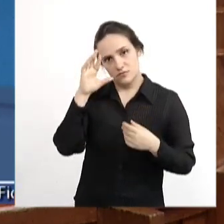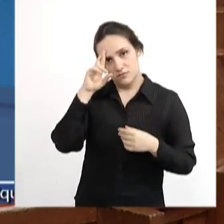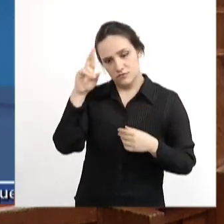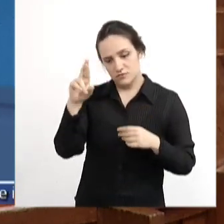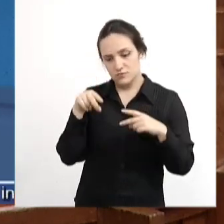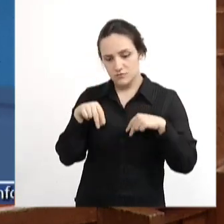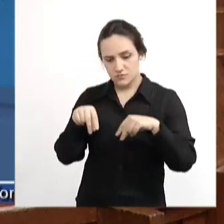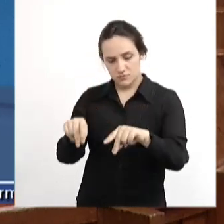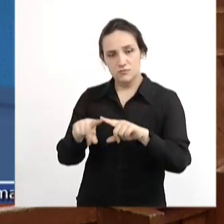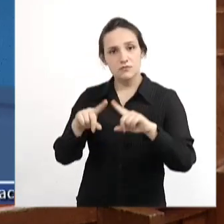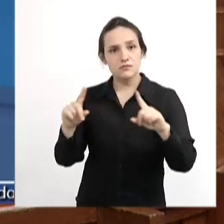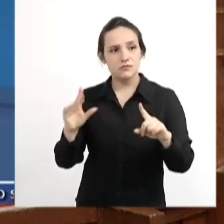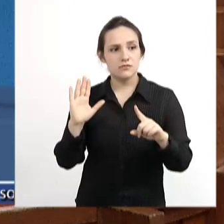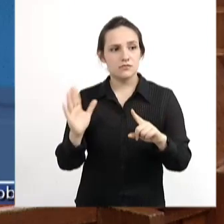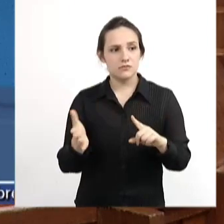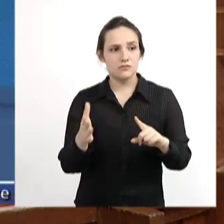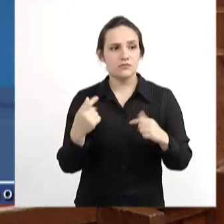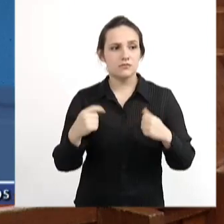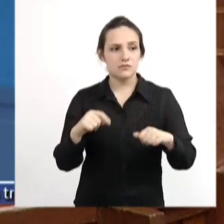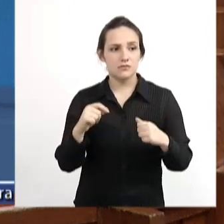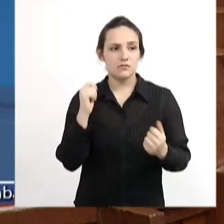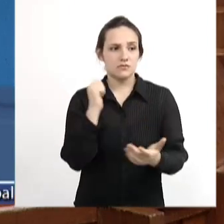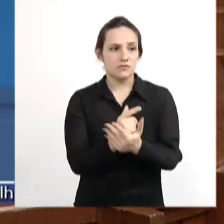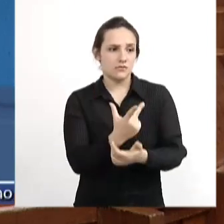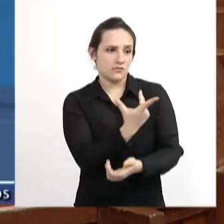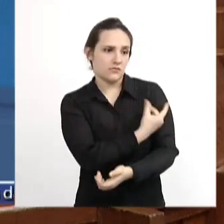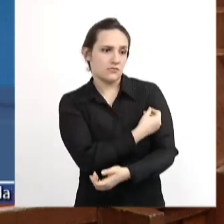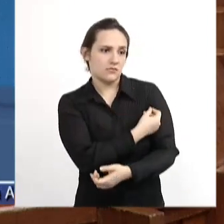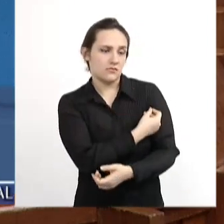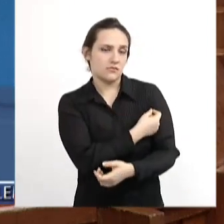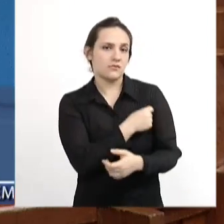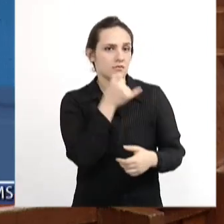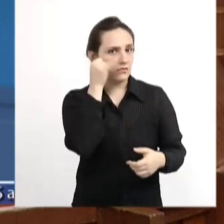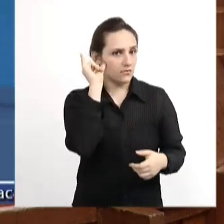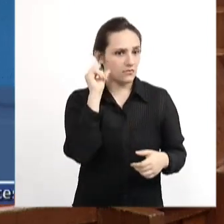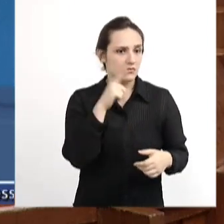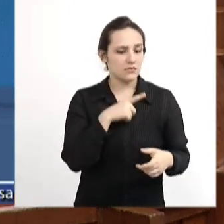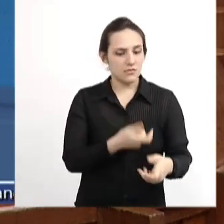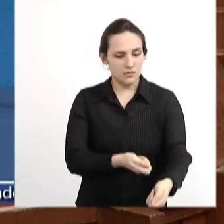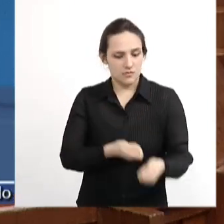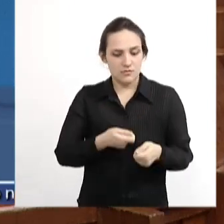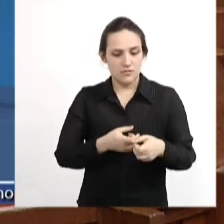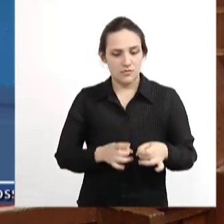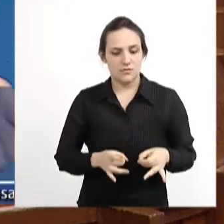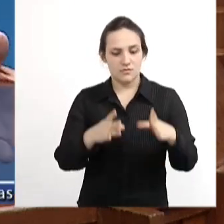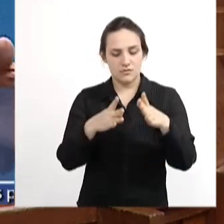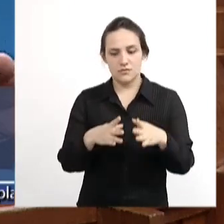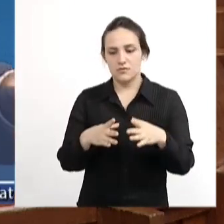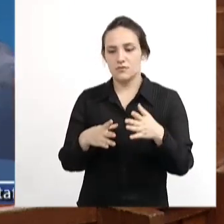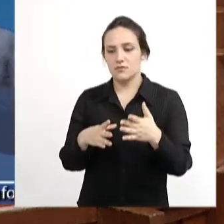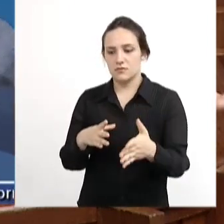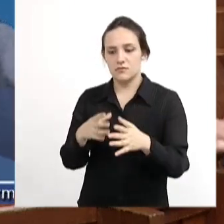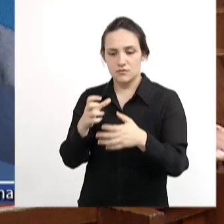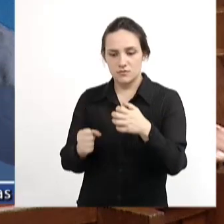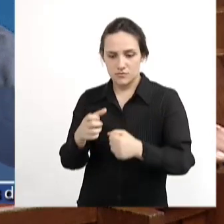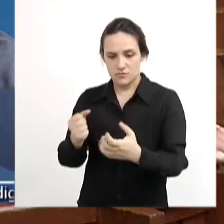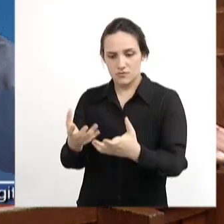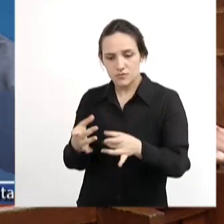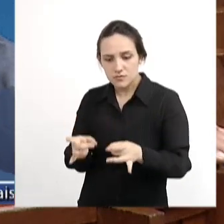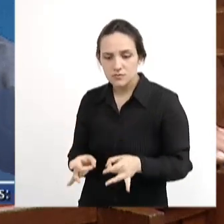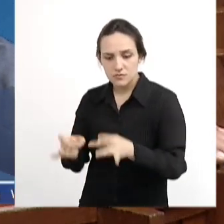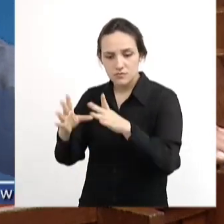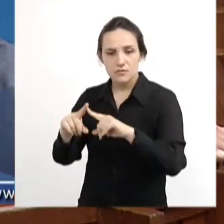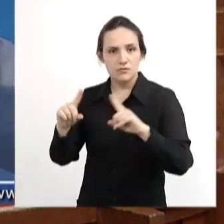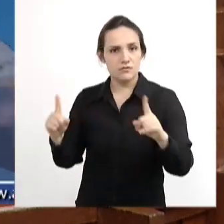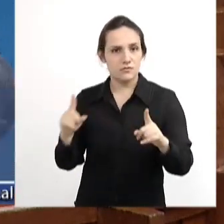tem a vacina de aftosa para comprar, tem o leite para vender, tem a mandioca para vender, a produção para vender, e se o Estado